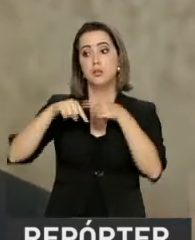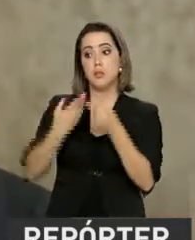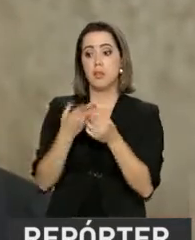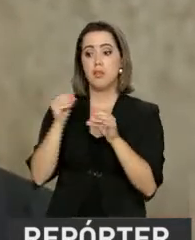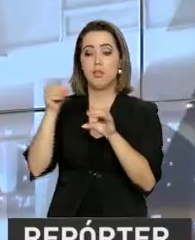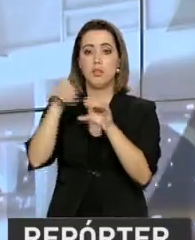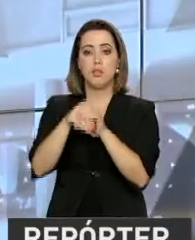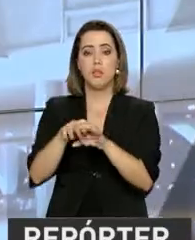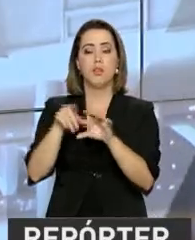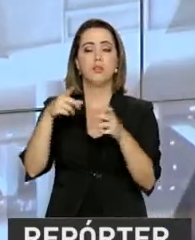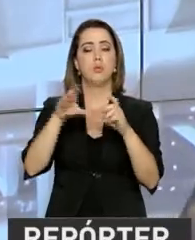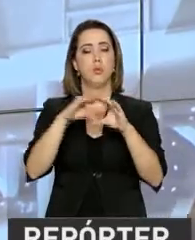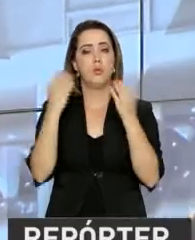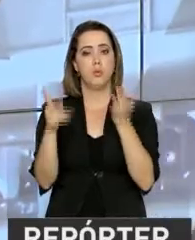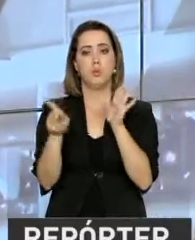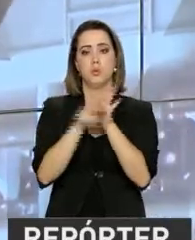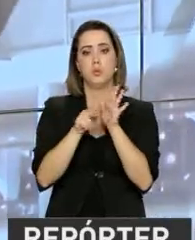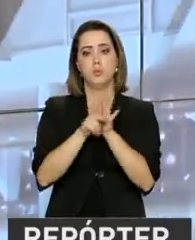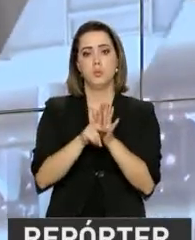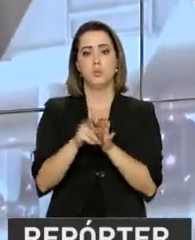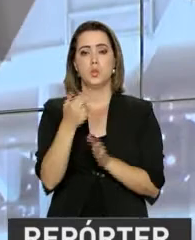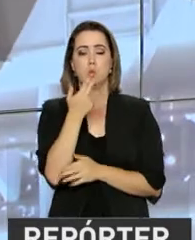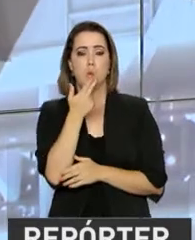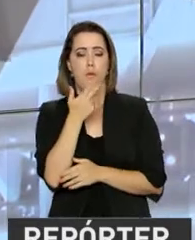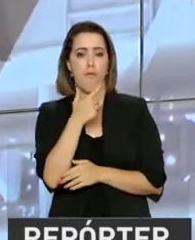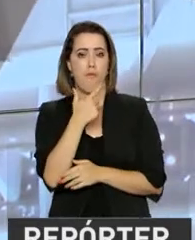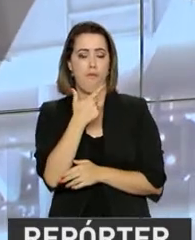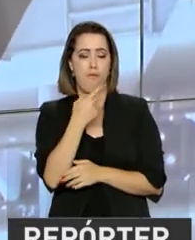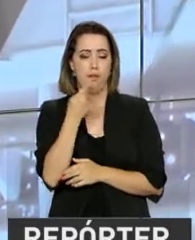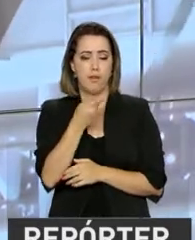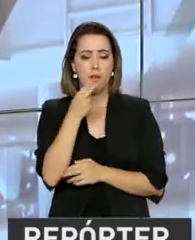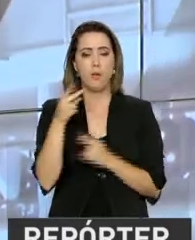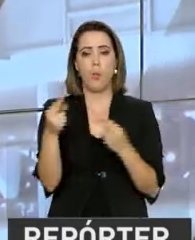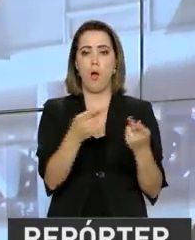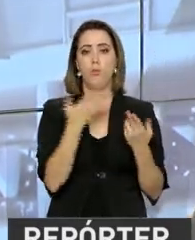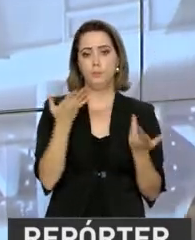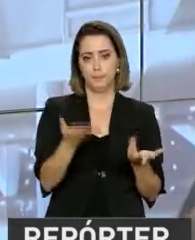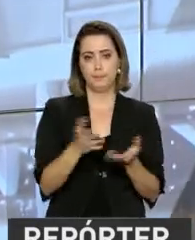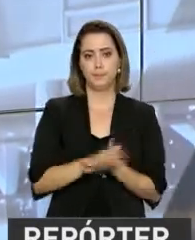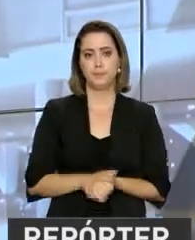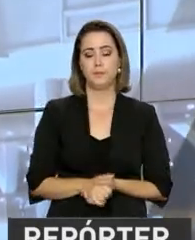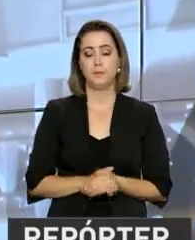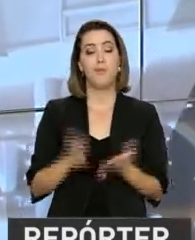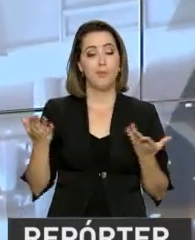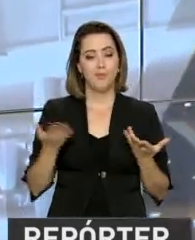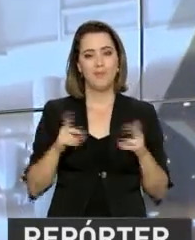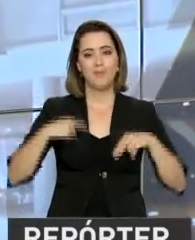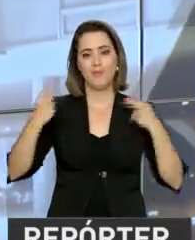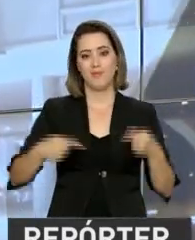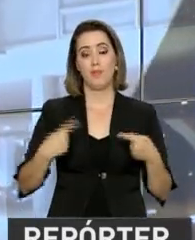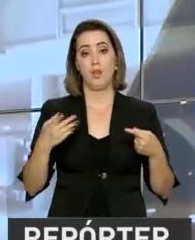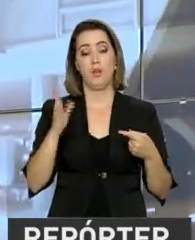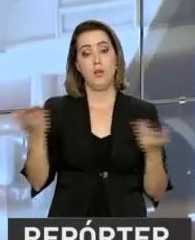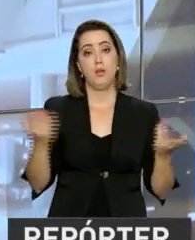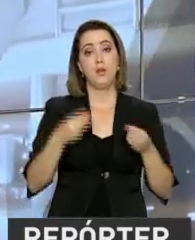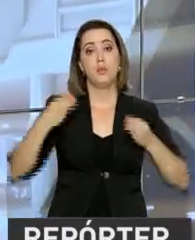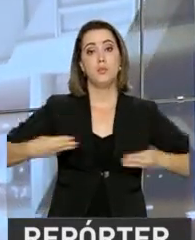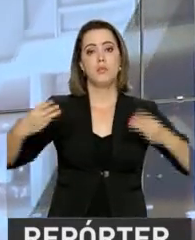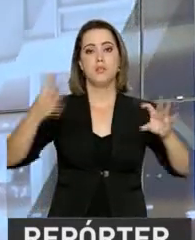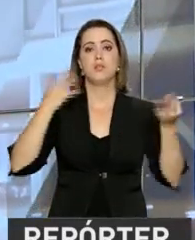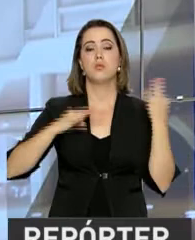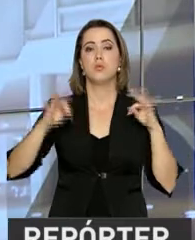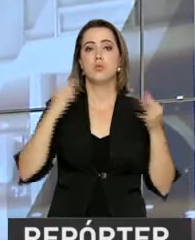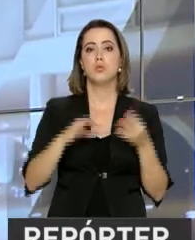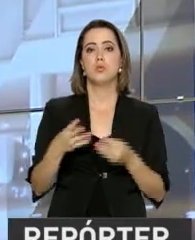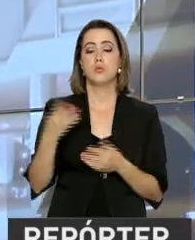que é inédito. O Ministério do Turismo anunciou nesta terça-feira uma série de medidas para fortalecer o setor.